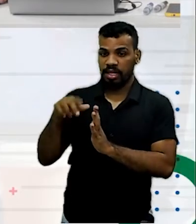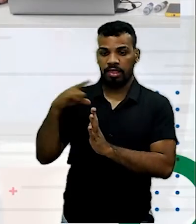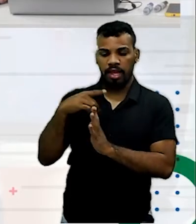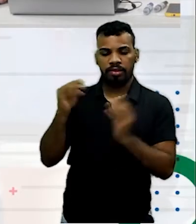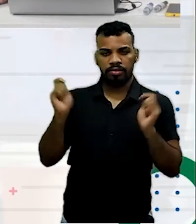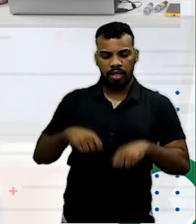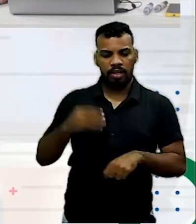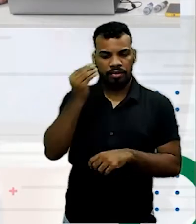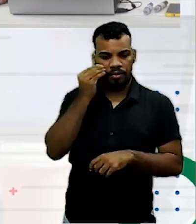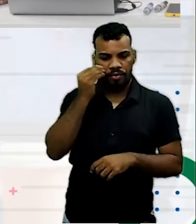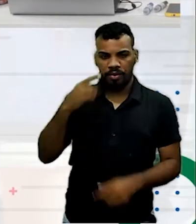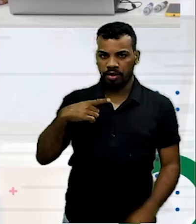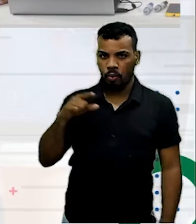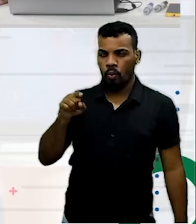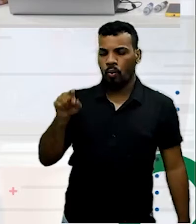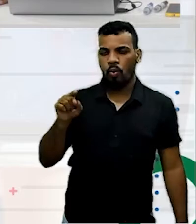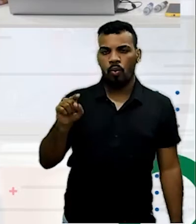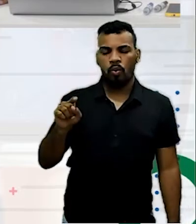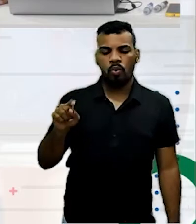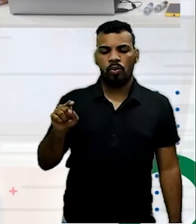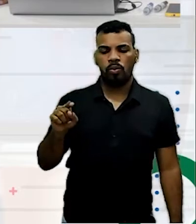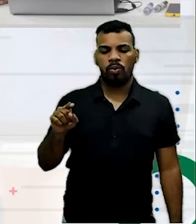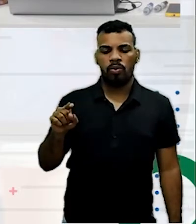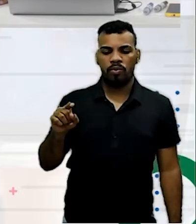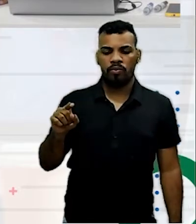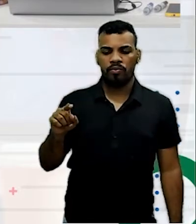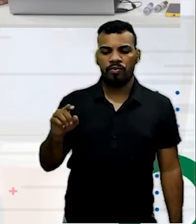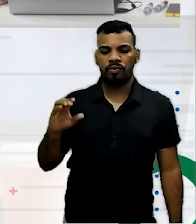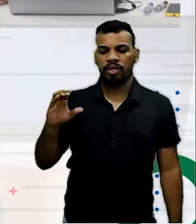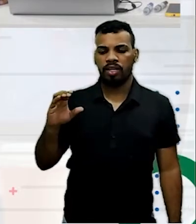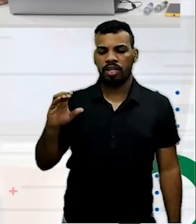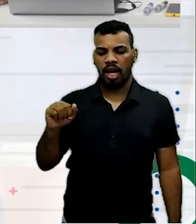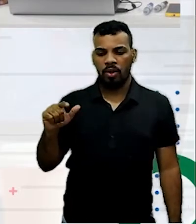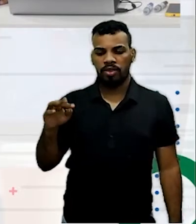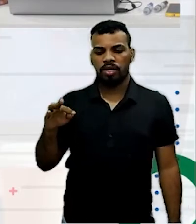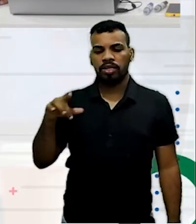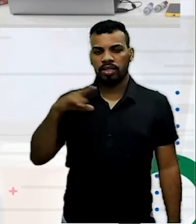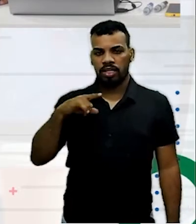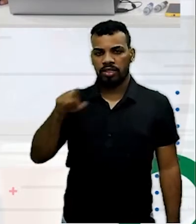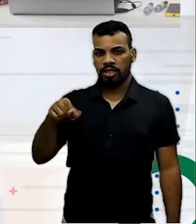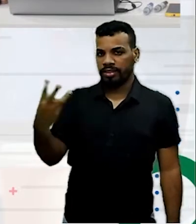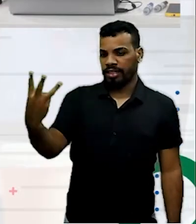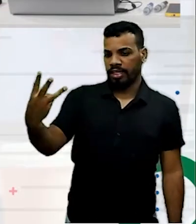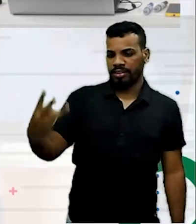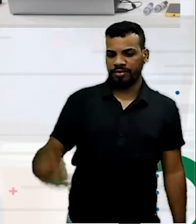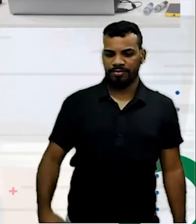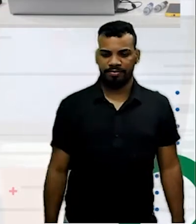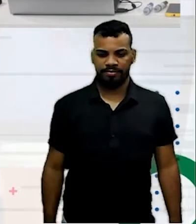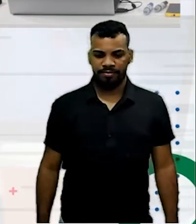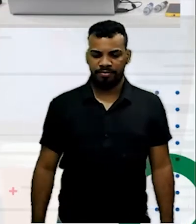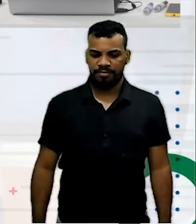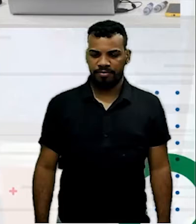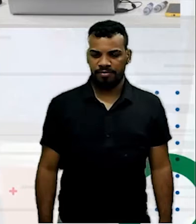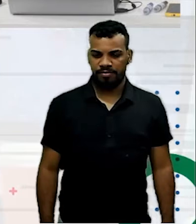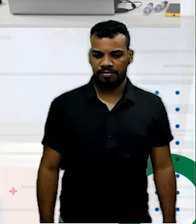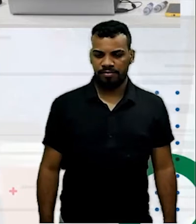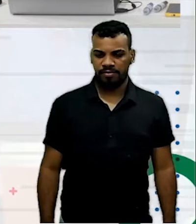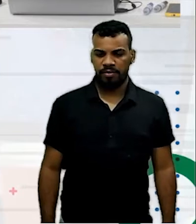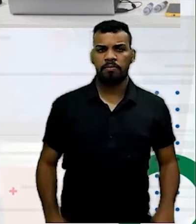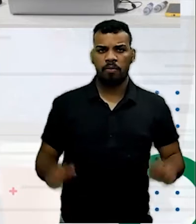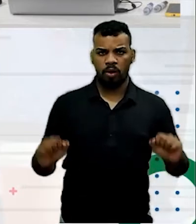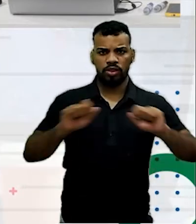tem o valor count, ele está em 3. Pode colocar só a tela, por